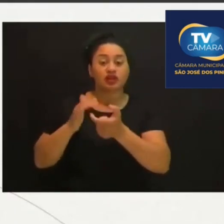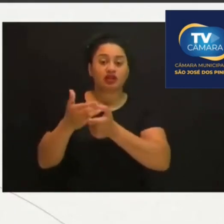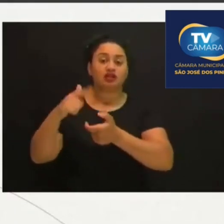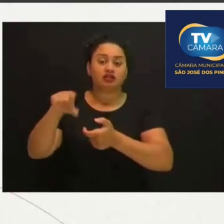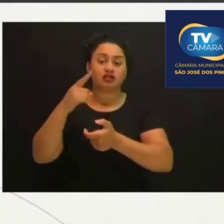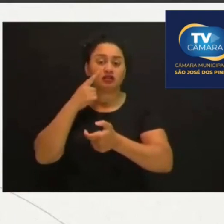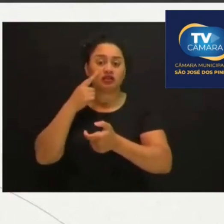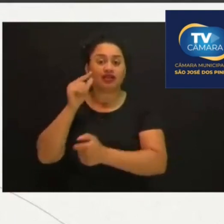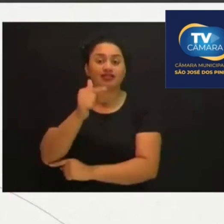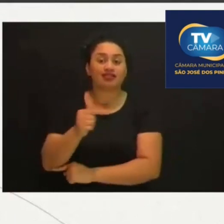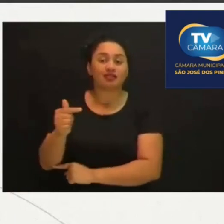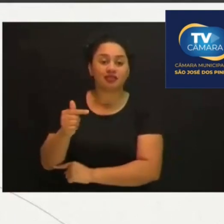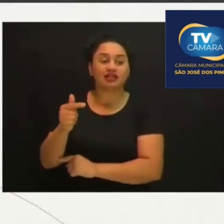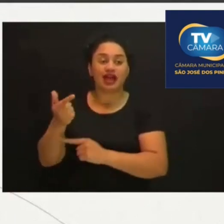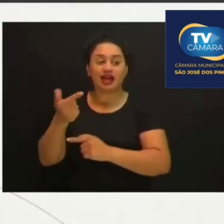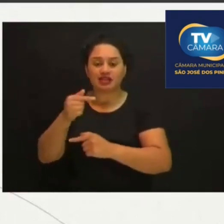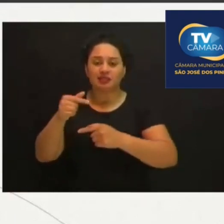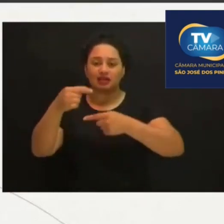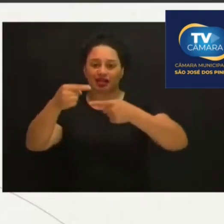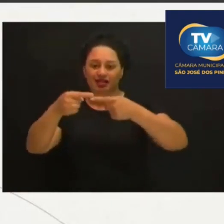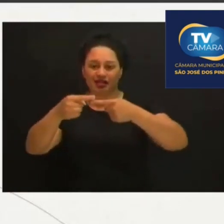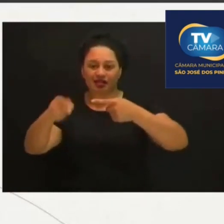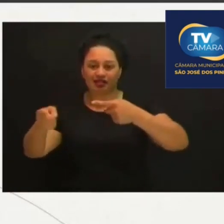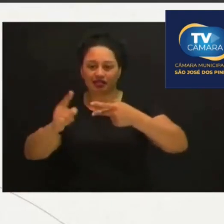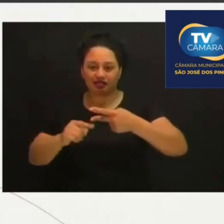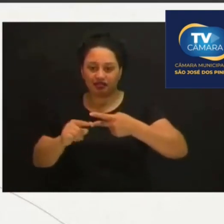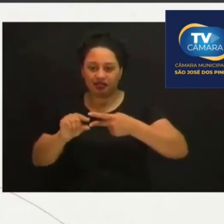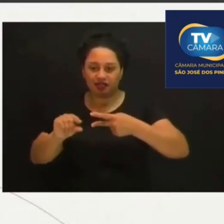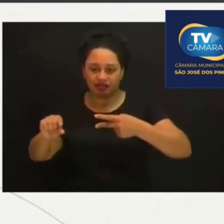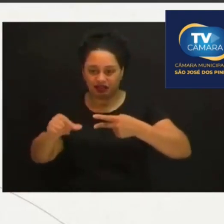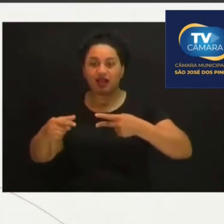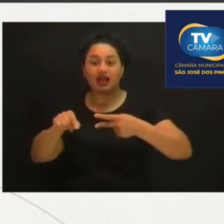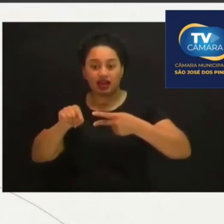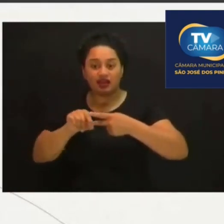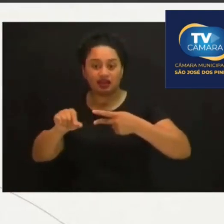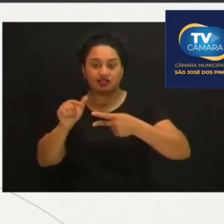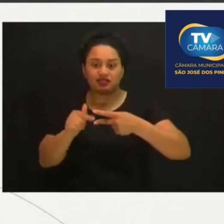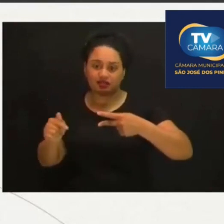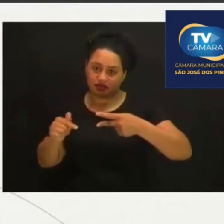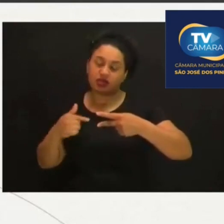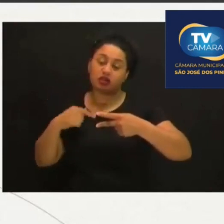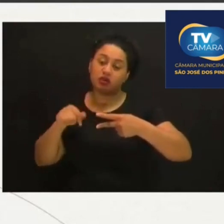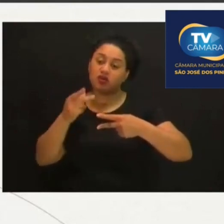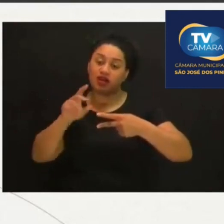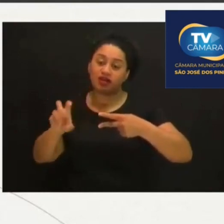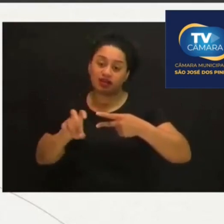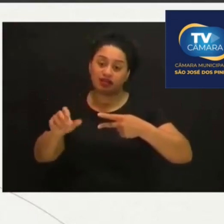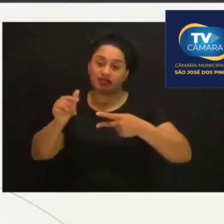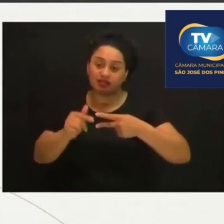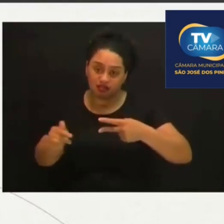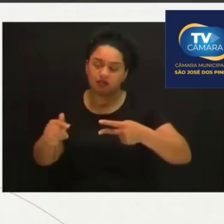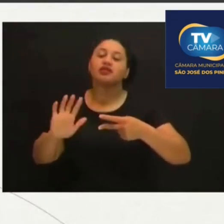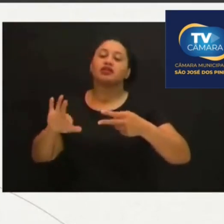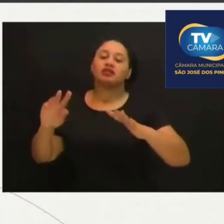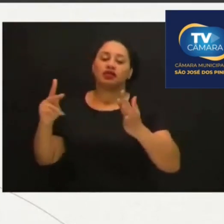a semana, é a semana de baixo. Tá? É a semana que está ali em roxinho. Então, eu posso falar, na 5ª semana de gestação é que vai haver